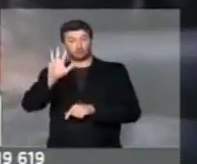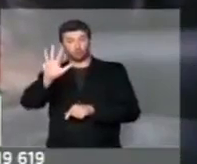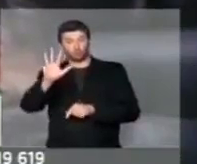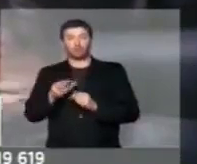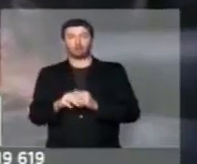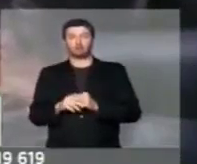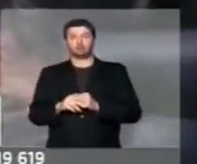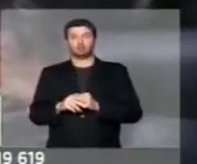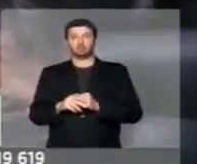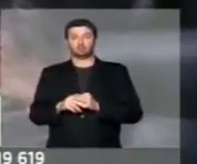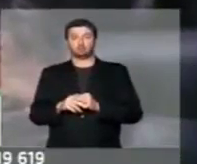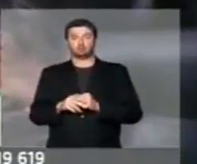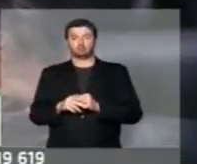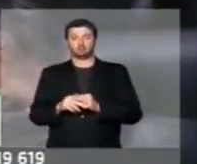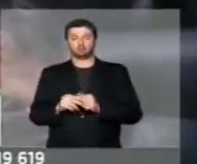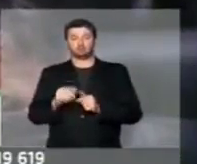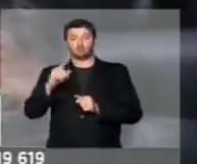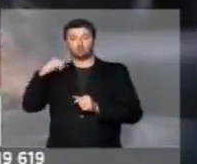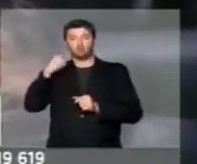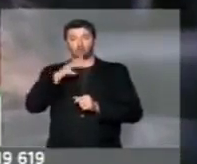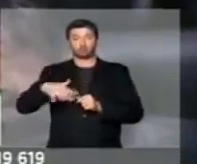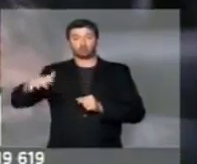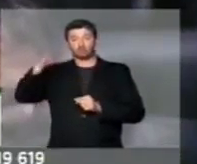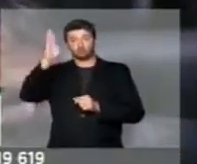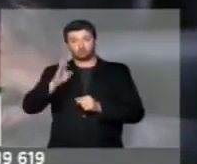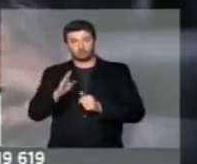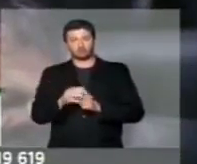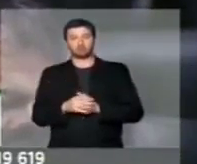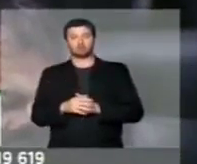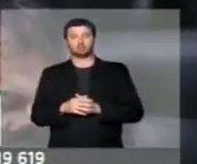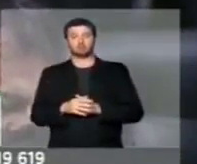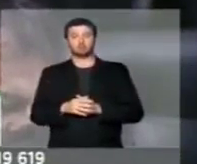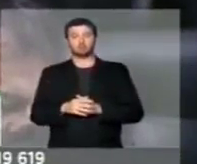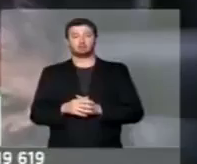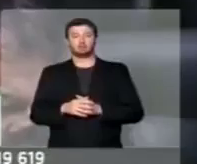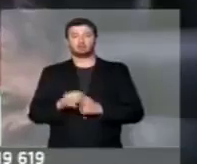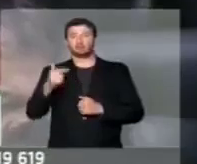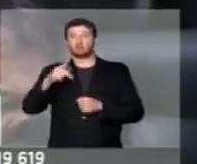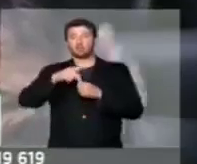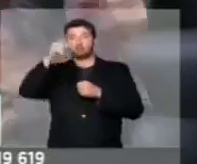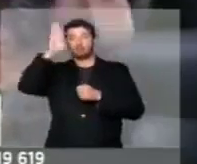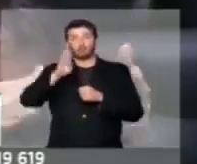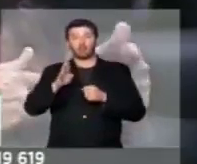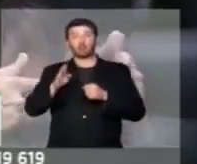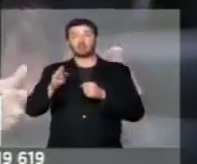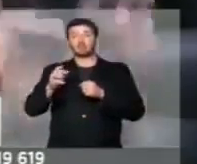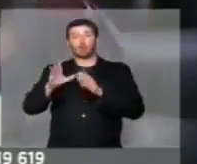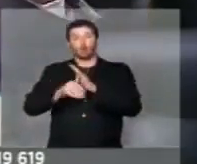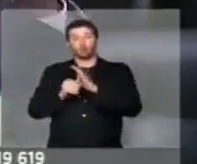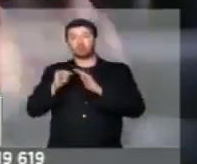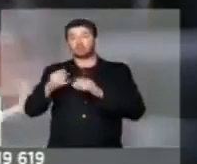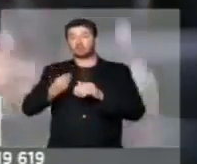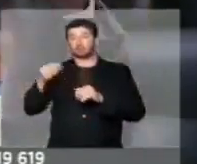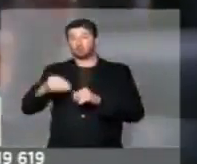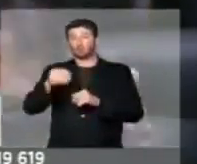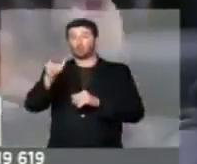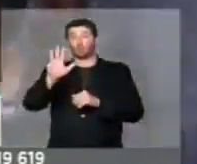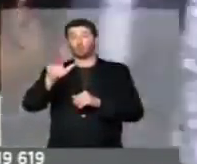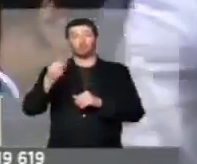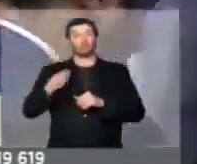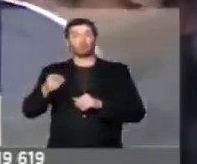Lula. Segundo o Procurador-Geral da República, não teria o Petrolão se não fosse a participação